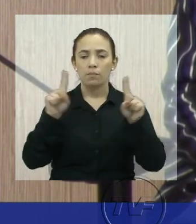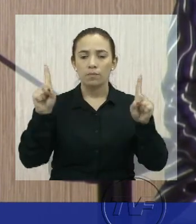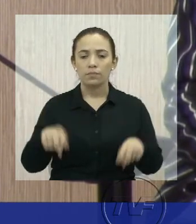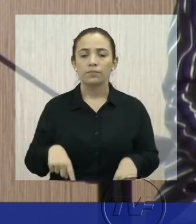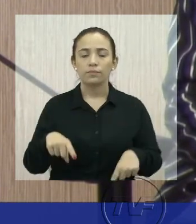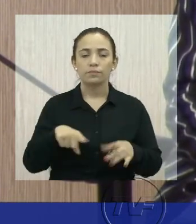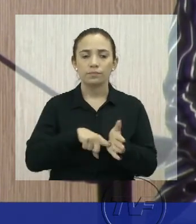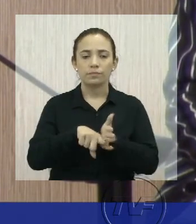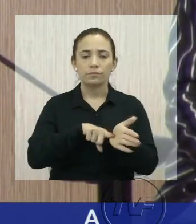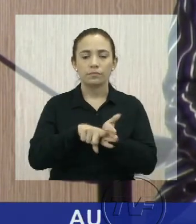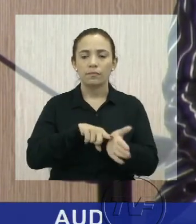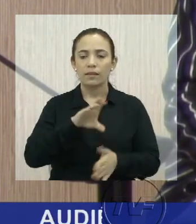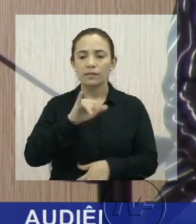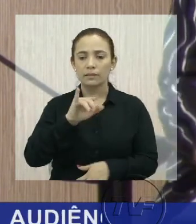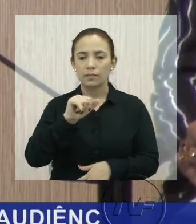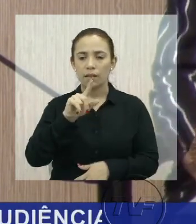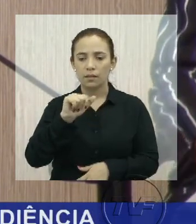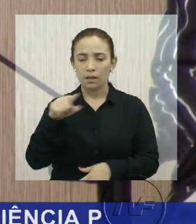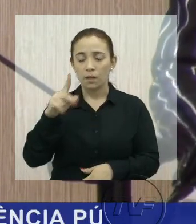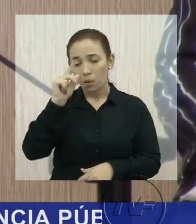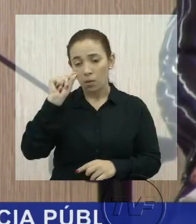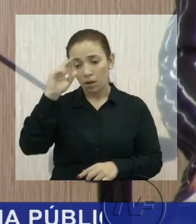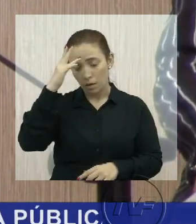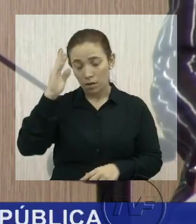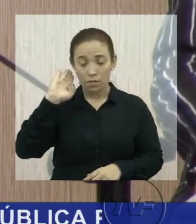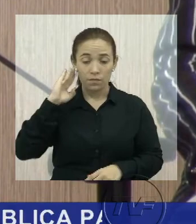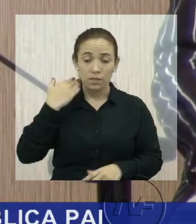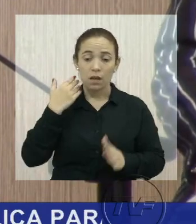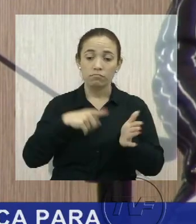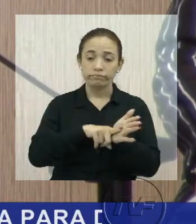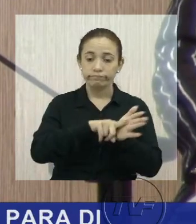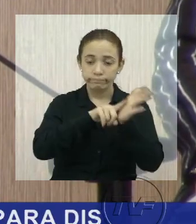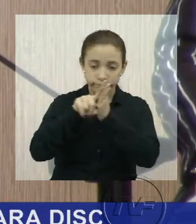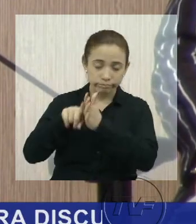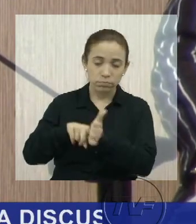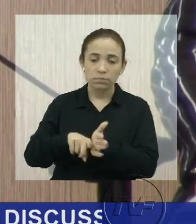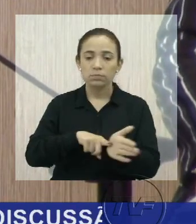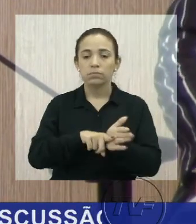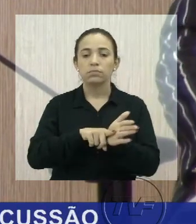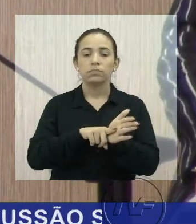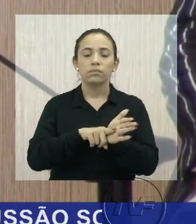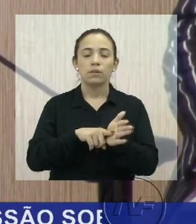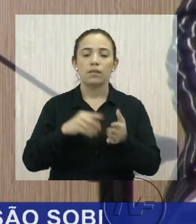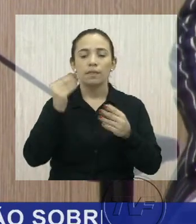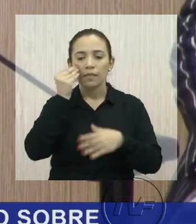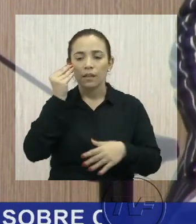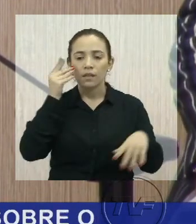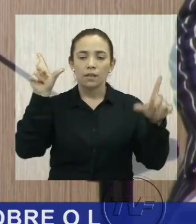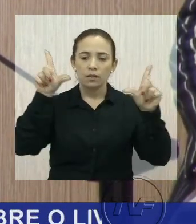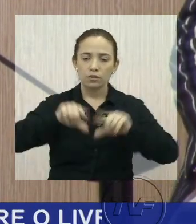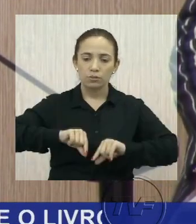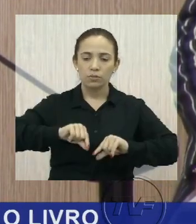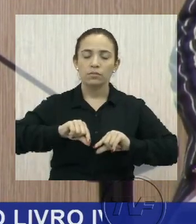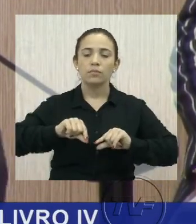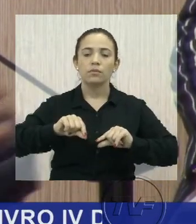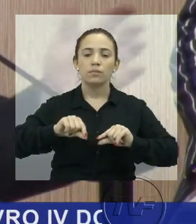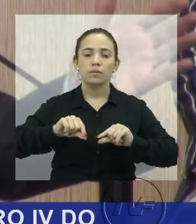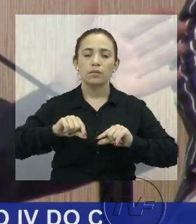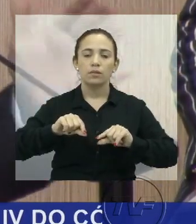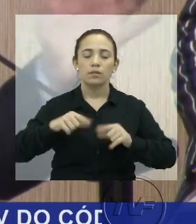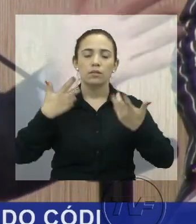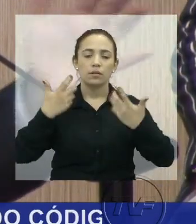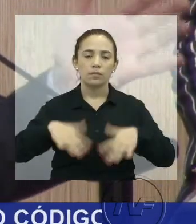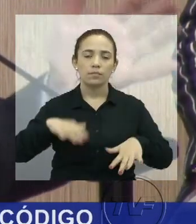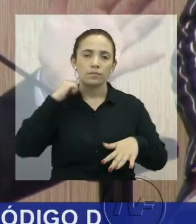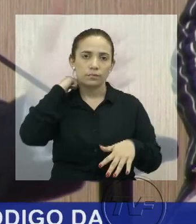Cidadã, onde os fiscais se envolvem mais a comunidade, para minimizar essa distância